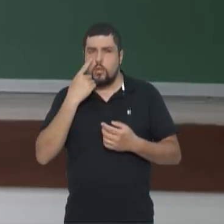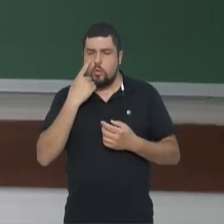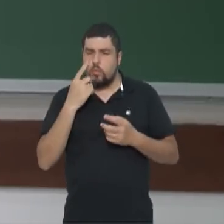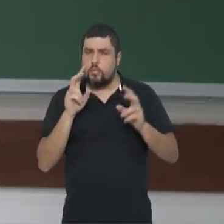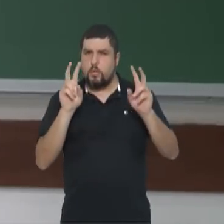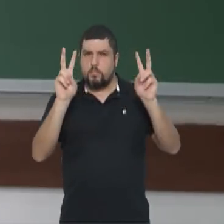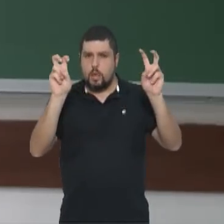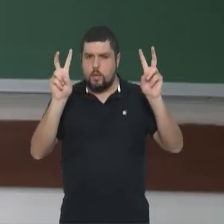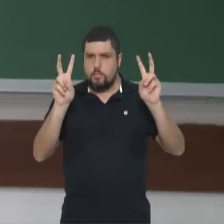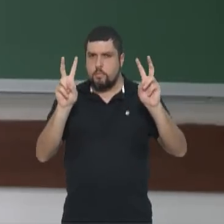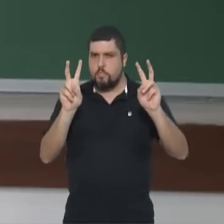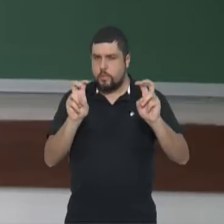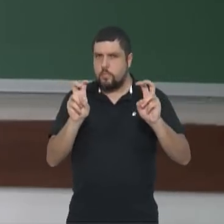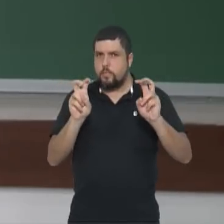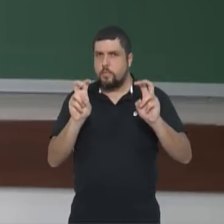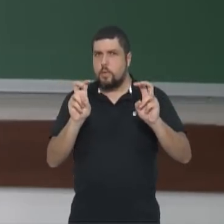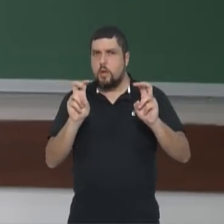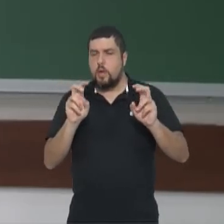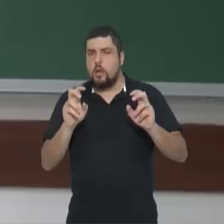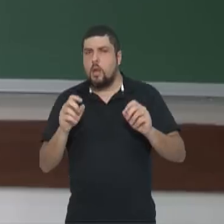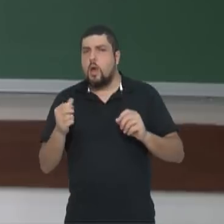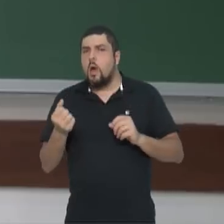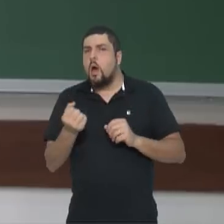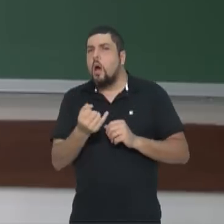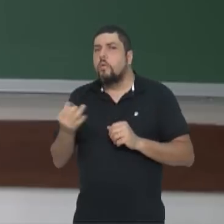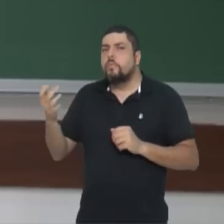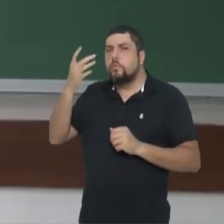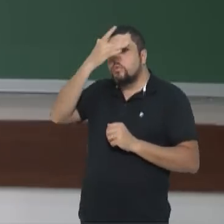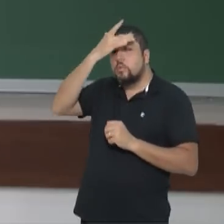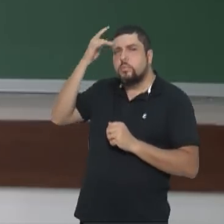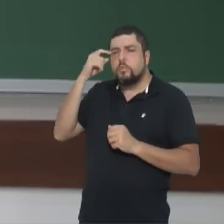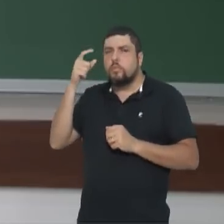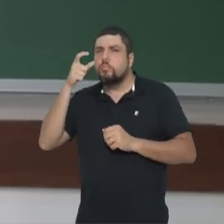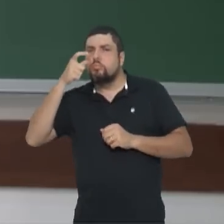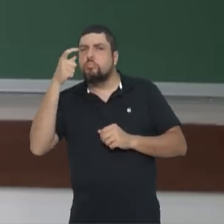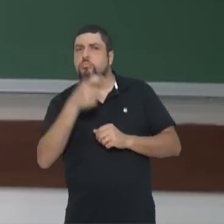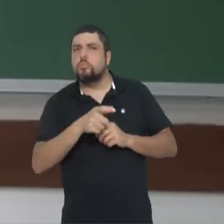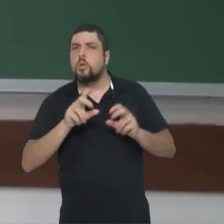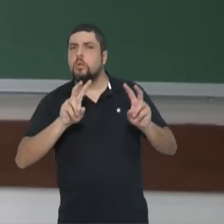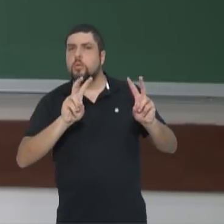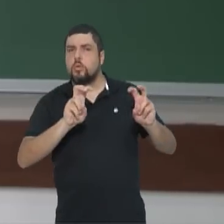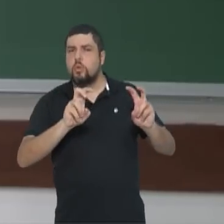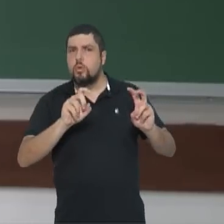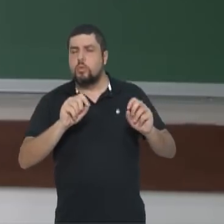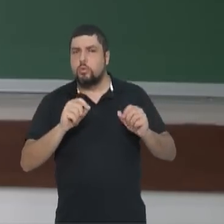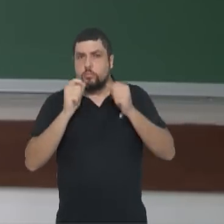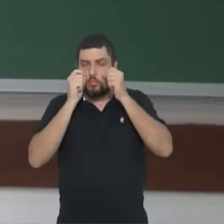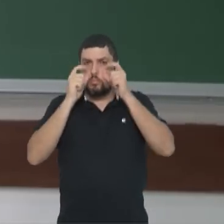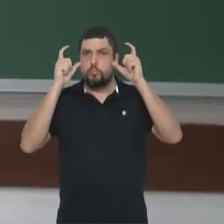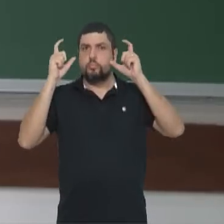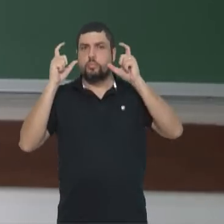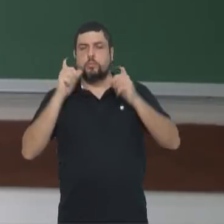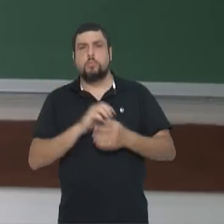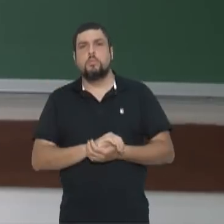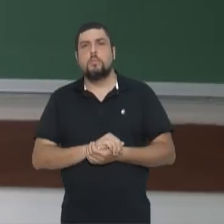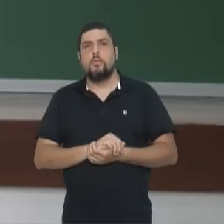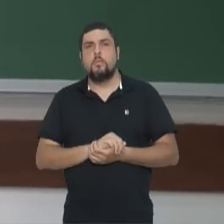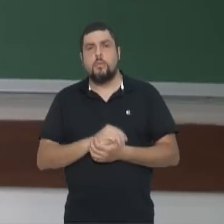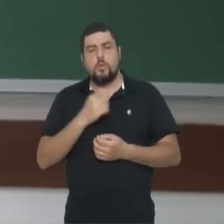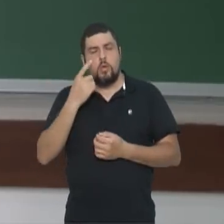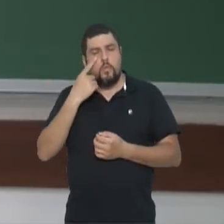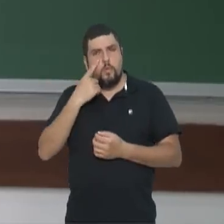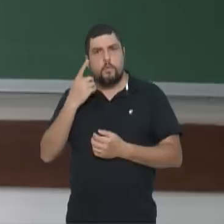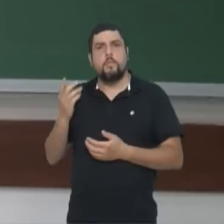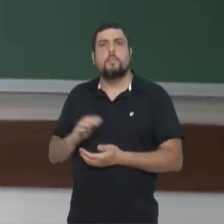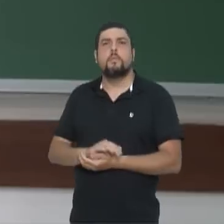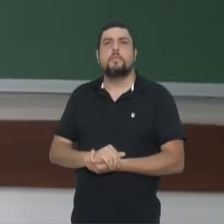tenha feito aquelas pessoas interessadas no assunto ficarem antenadas, né? Então vamos ver o que vem